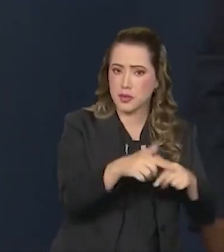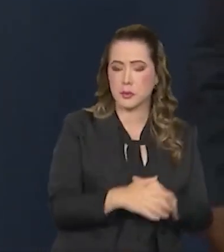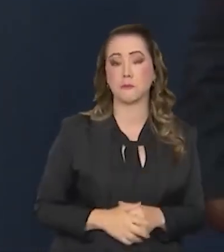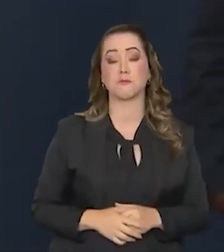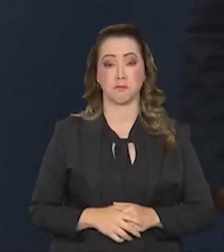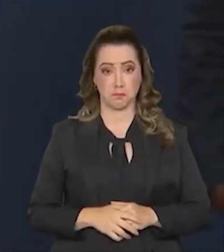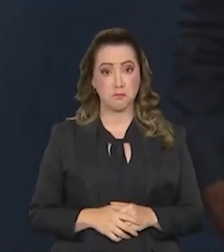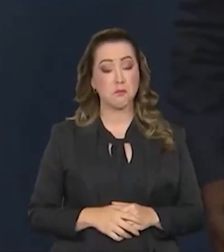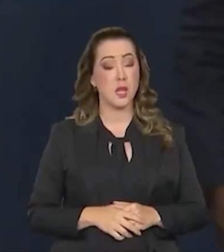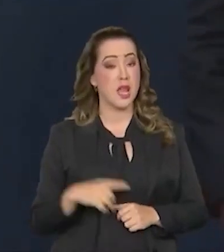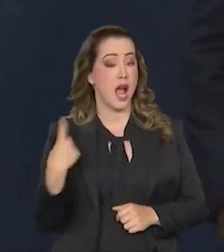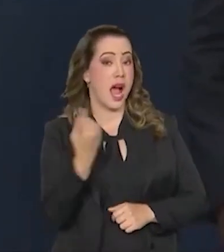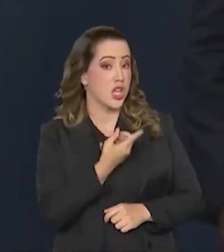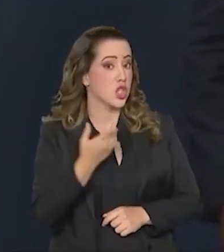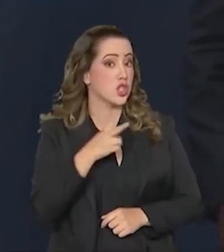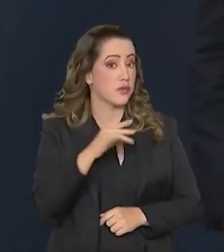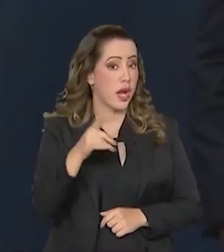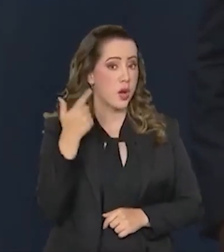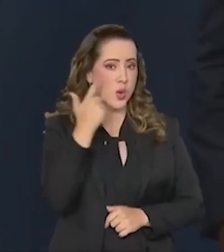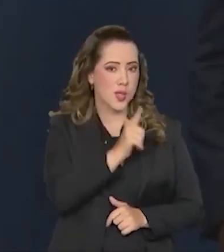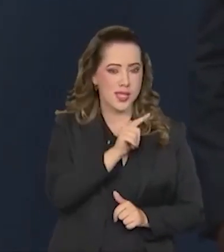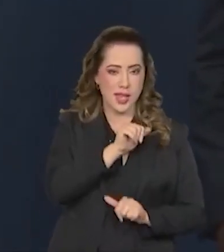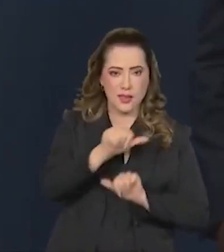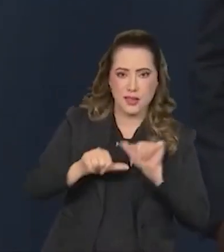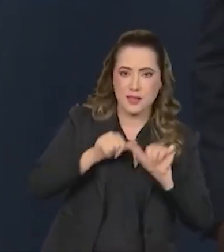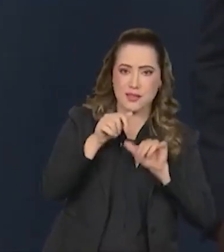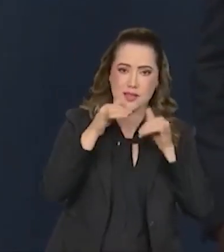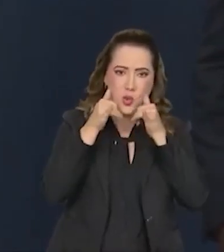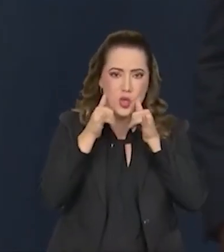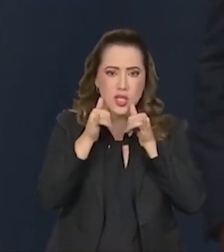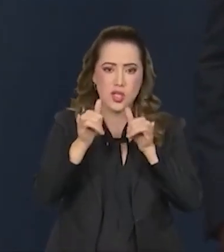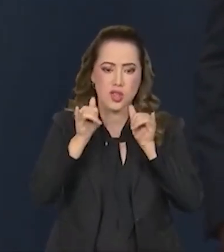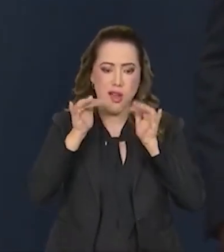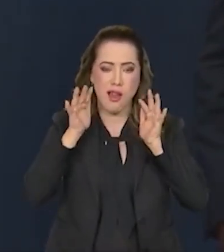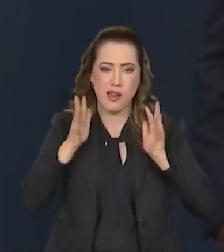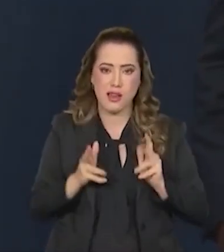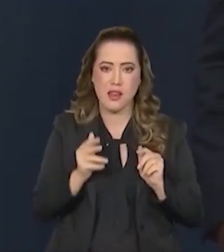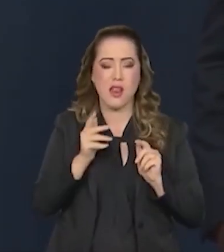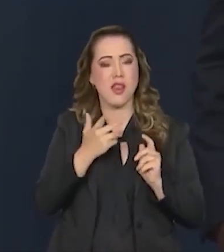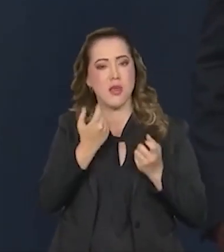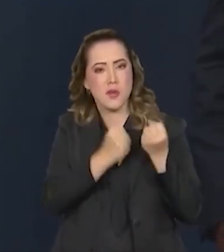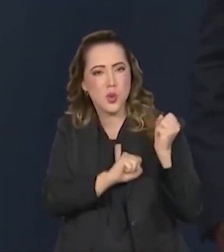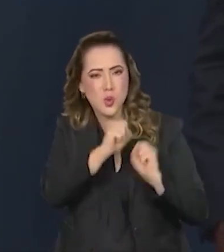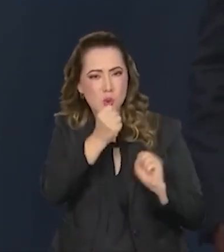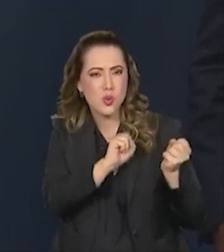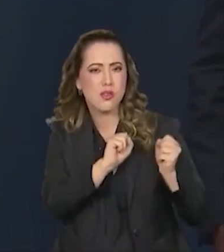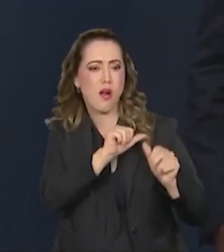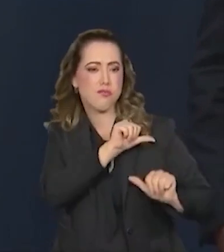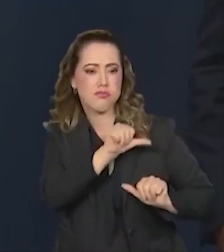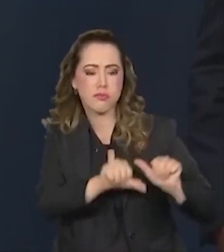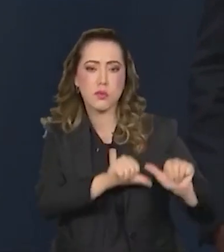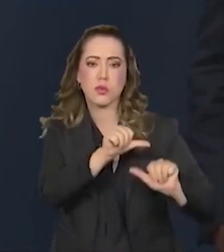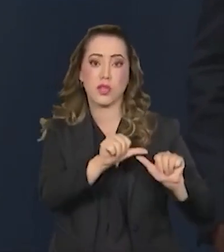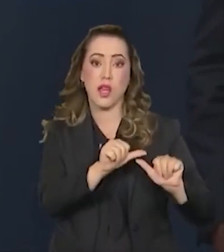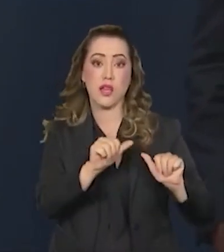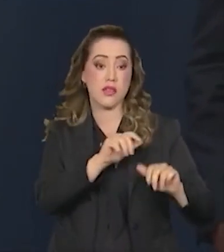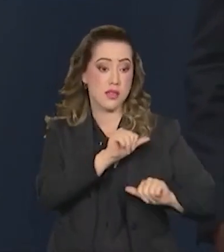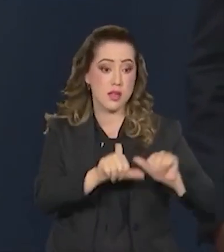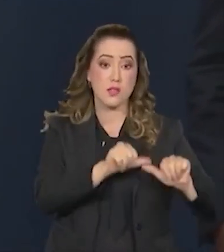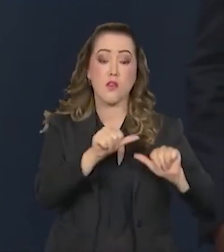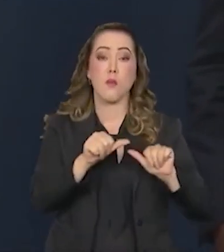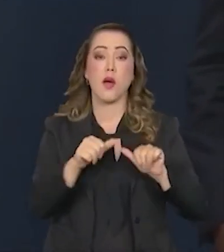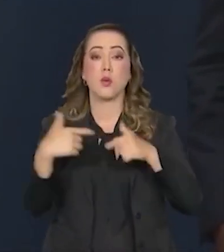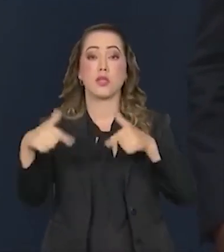para reindustrializar e, quem sabe, fazer com que os empregos virem emprego de qualidade. Nós estamos